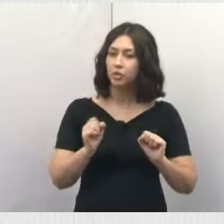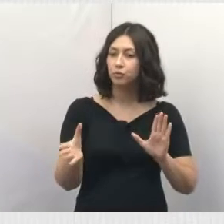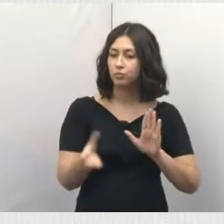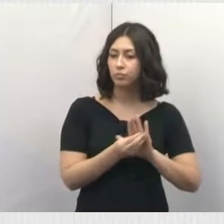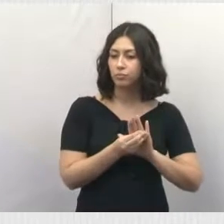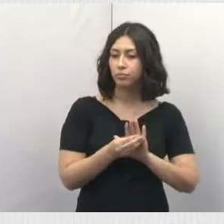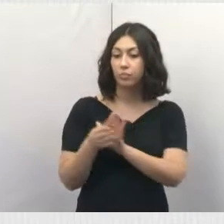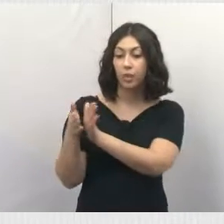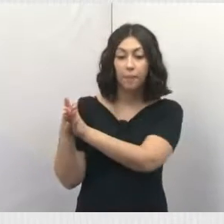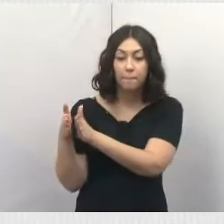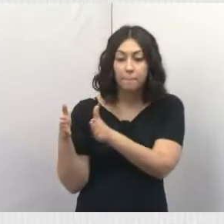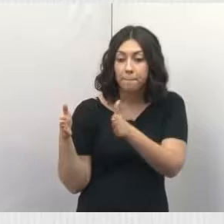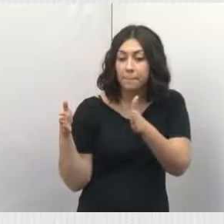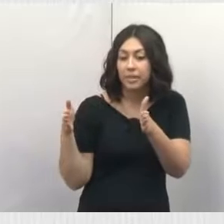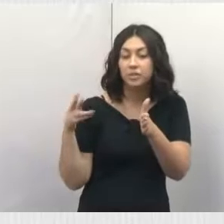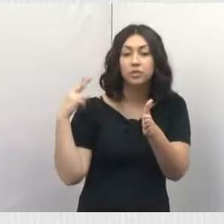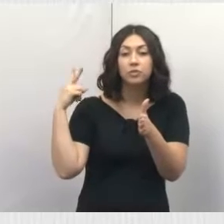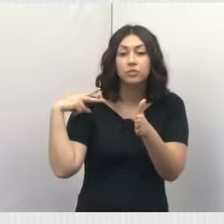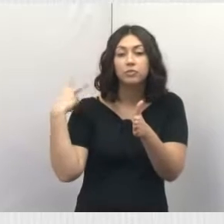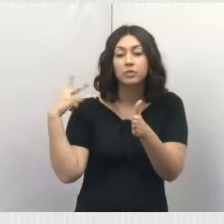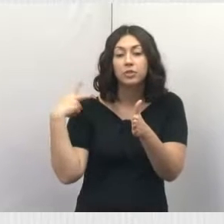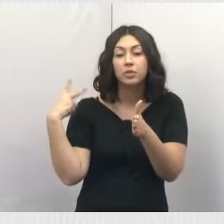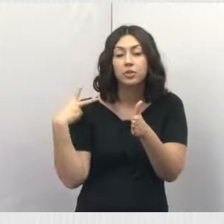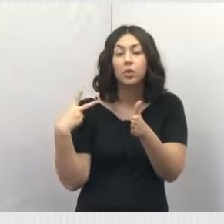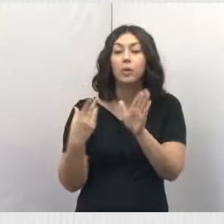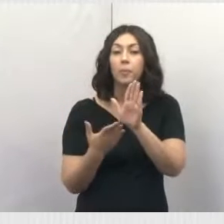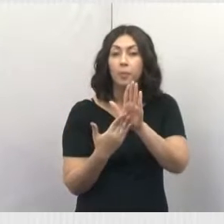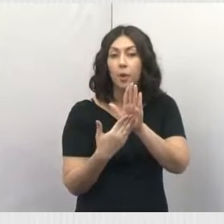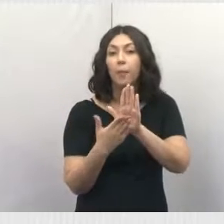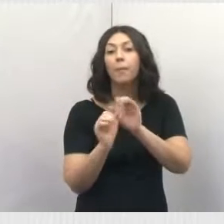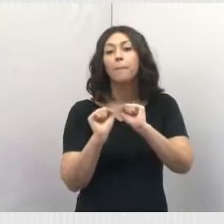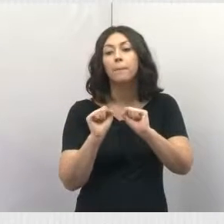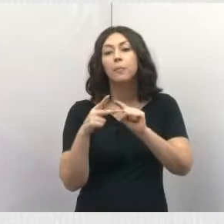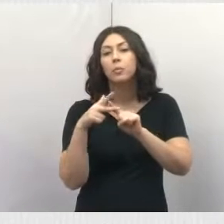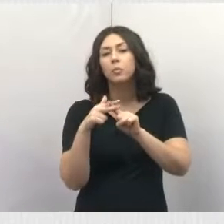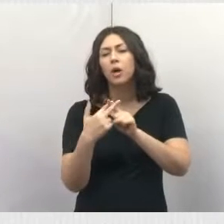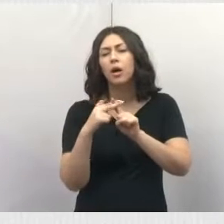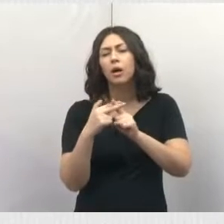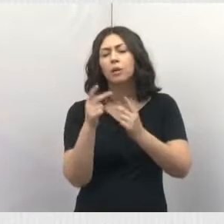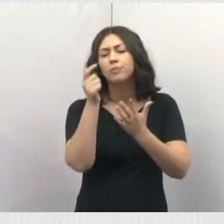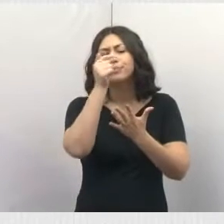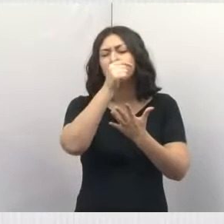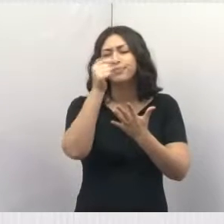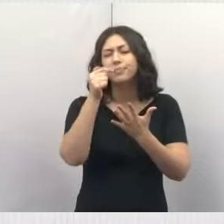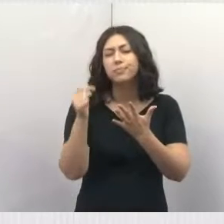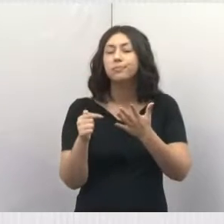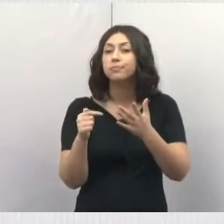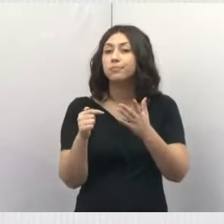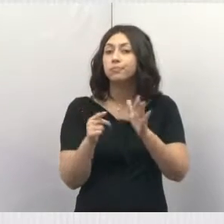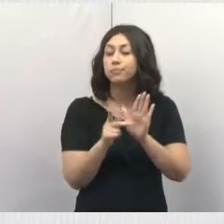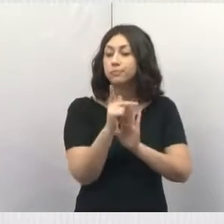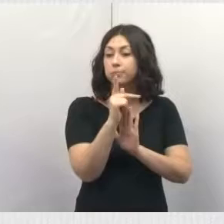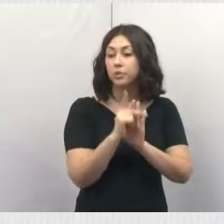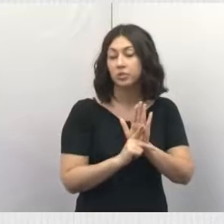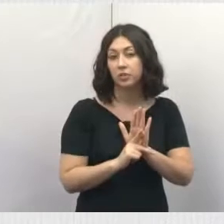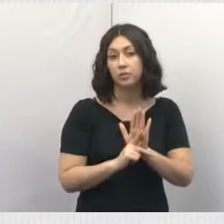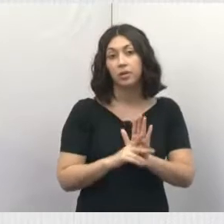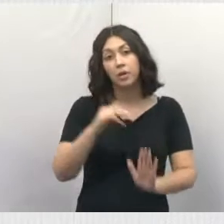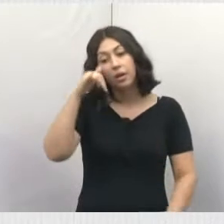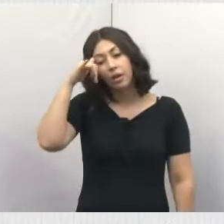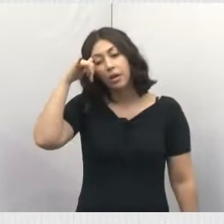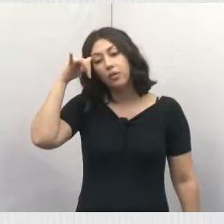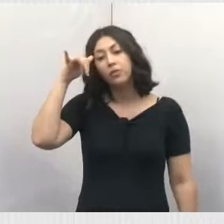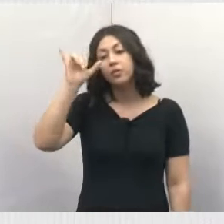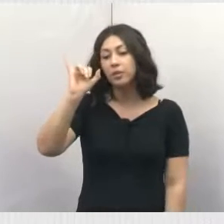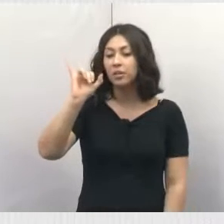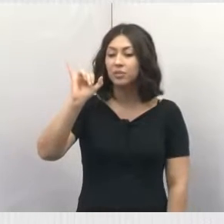de prazo para que os vereadores, autor da propositura, possa corrigir questões pontuais do projeto, evitando um